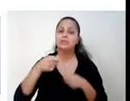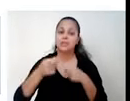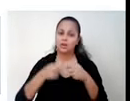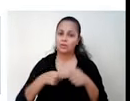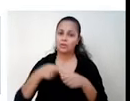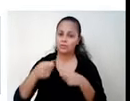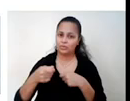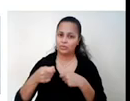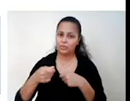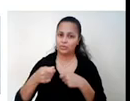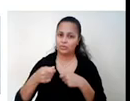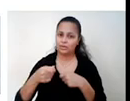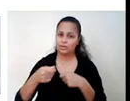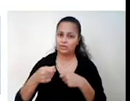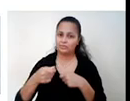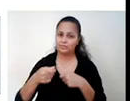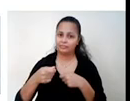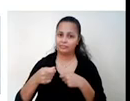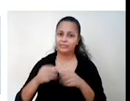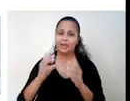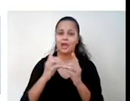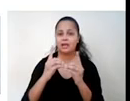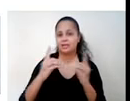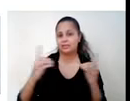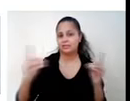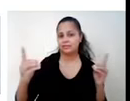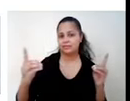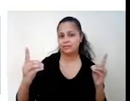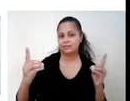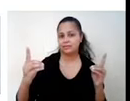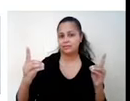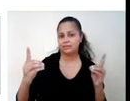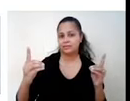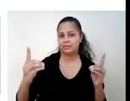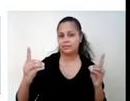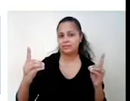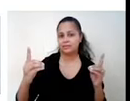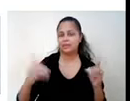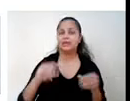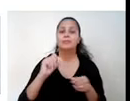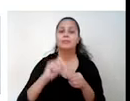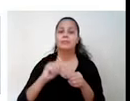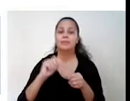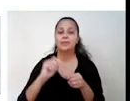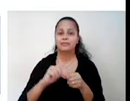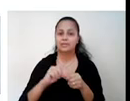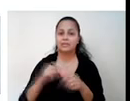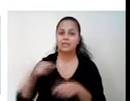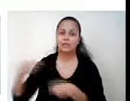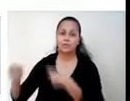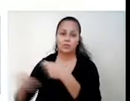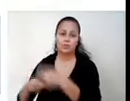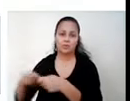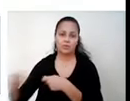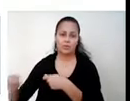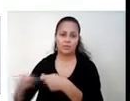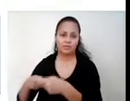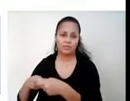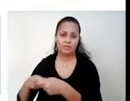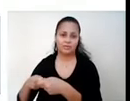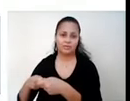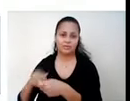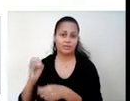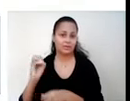seus negócios à distância, tá? Contratando auxiliares para fazer o comércio por